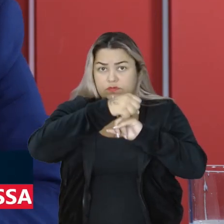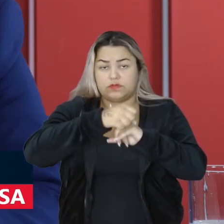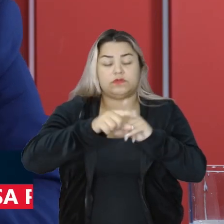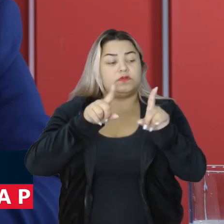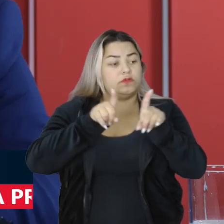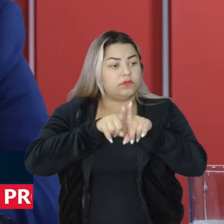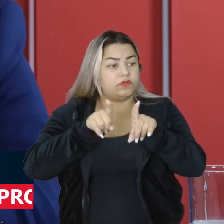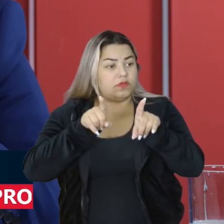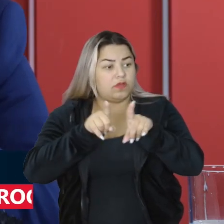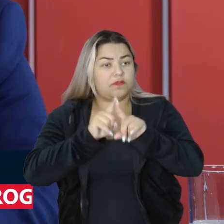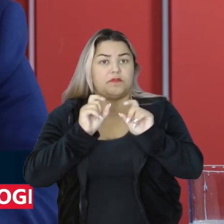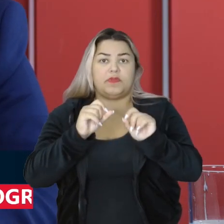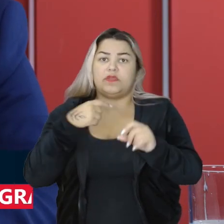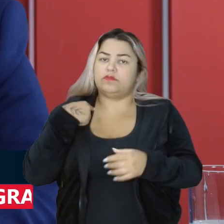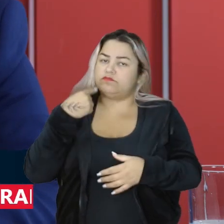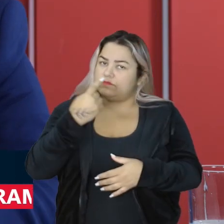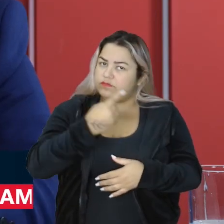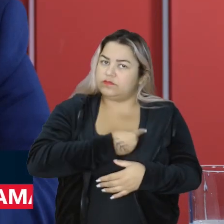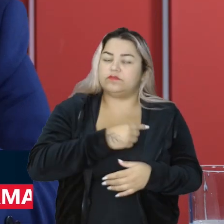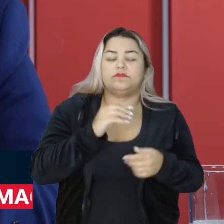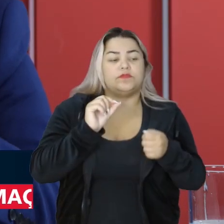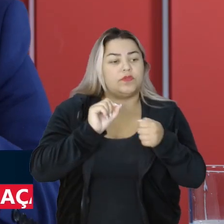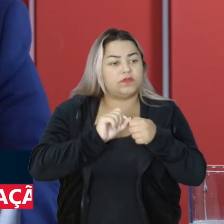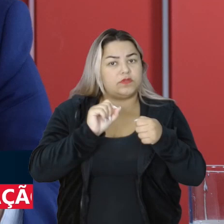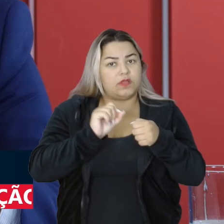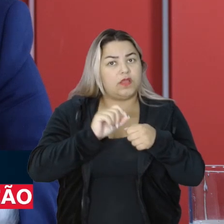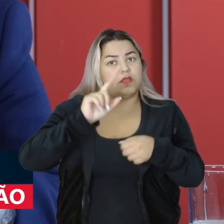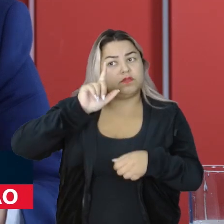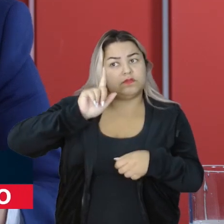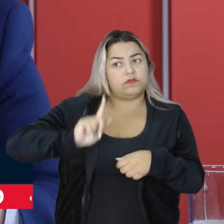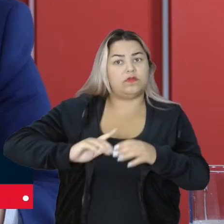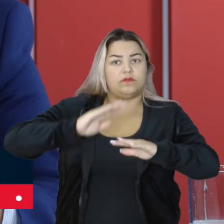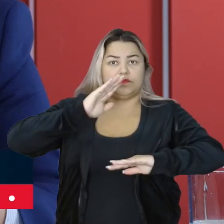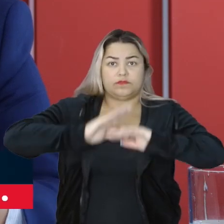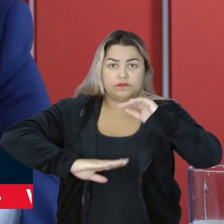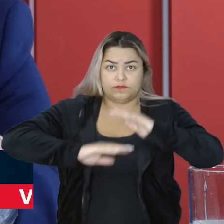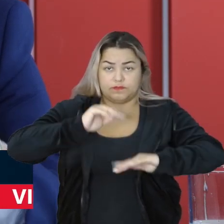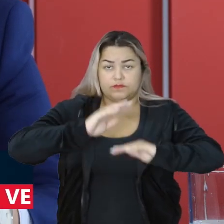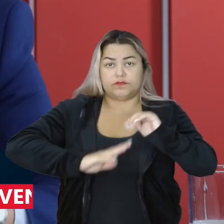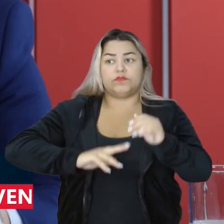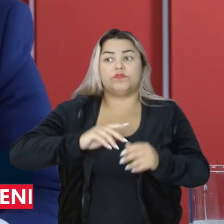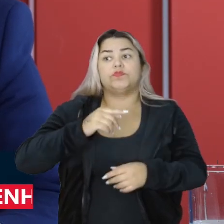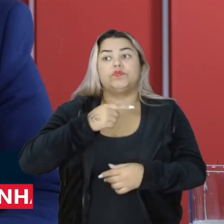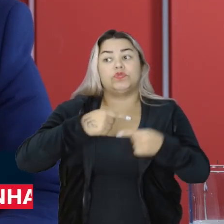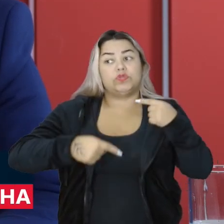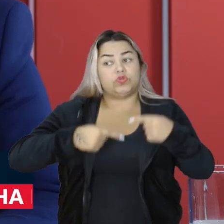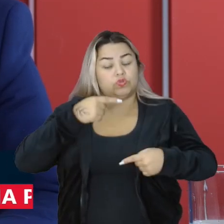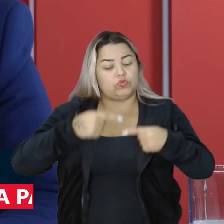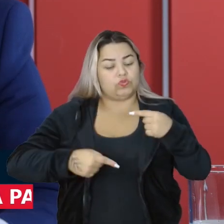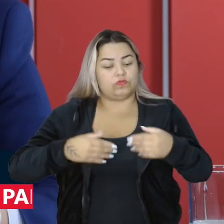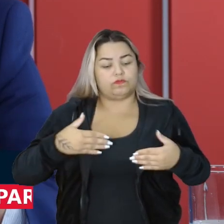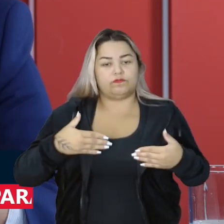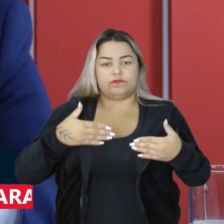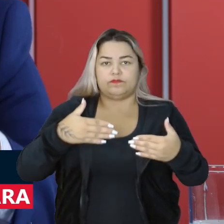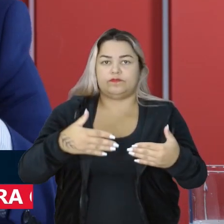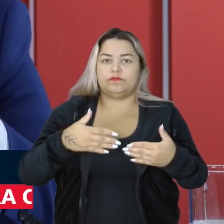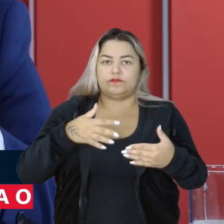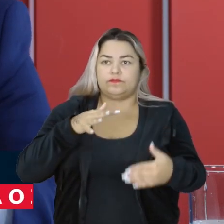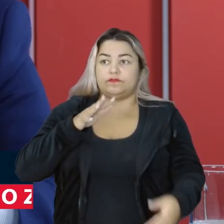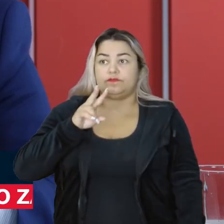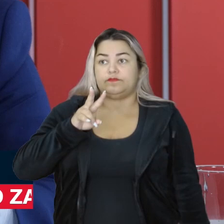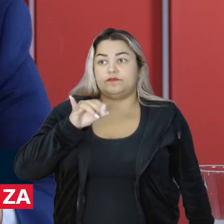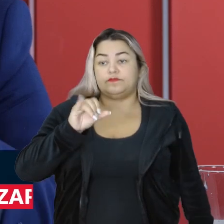e a atuação com que nós estamos fazendo na gestão das políticas do Ministério tem esse viés de